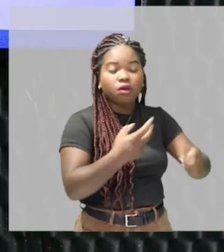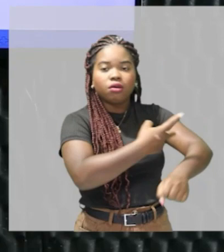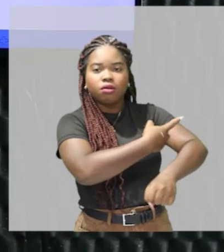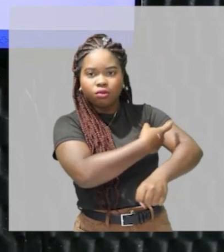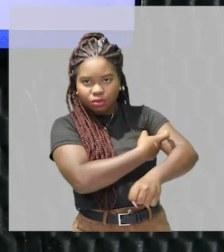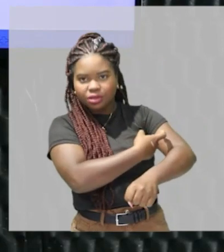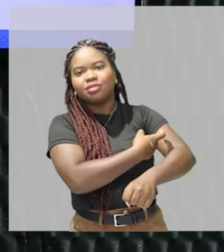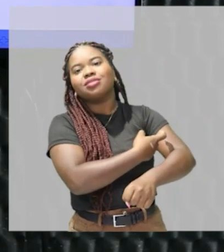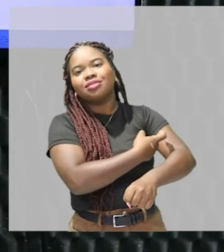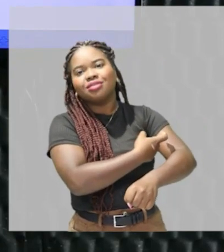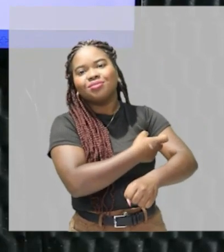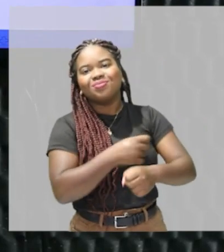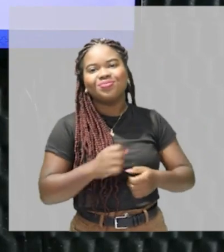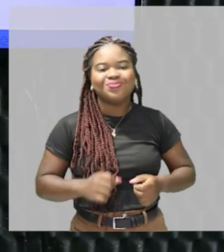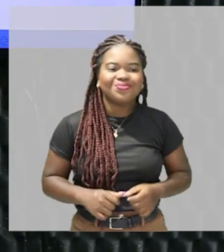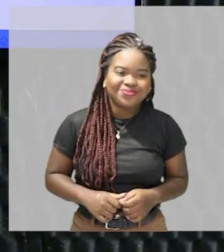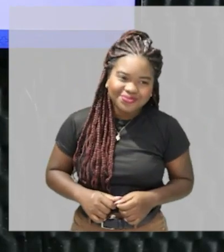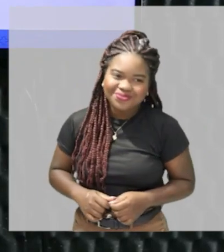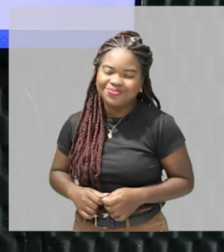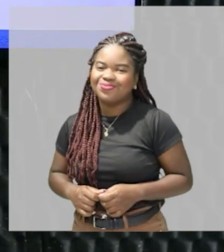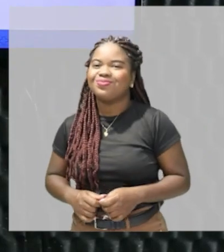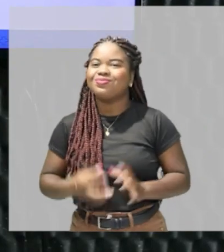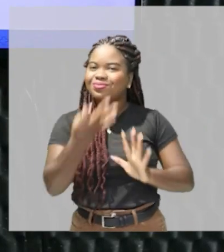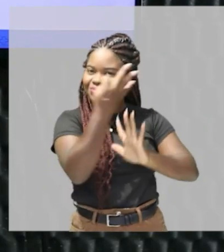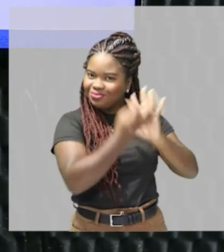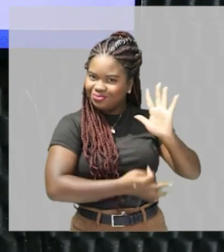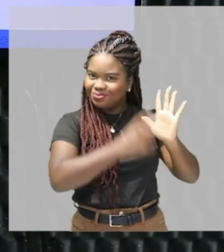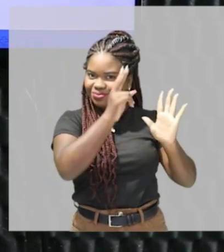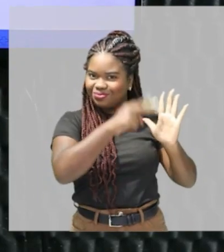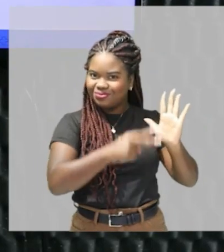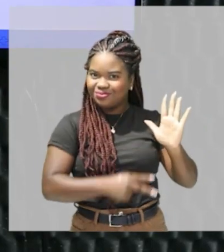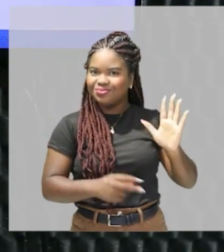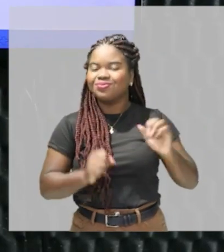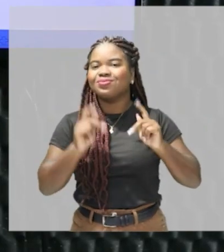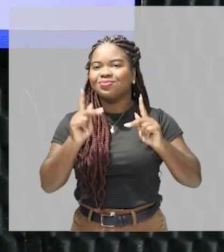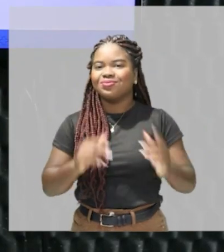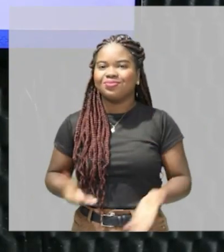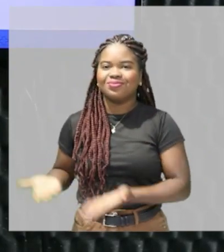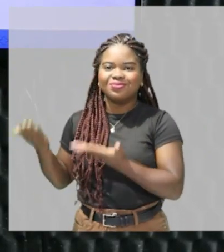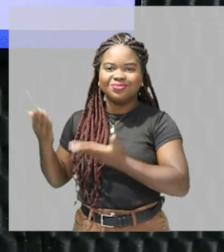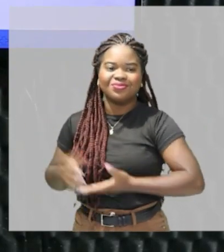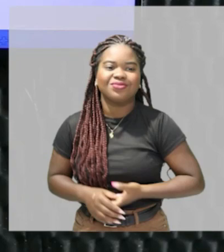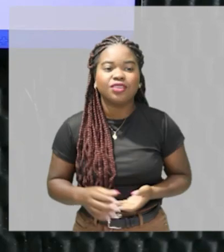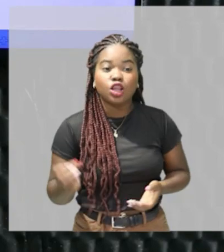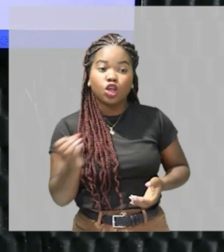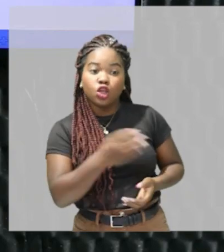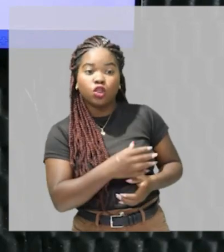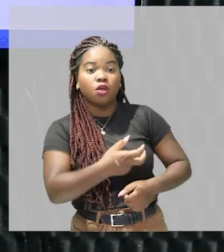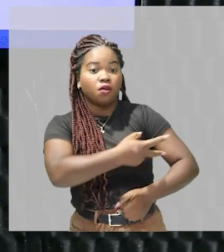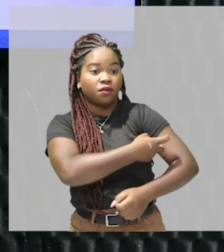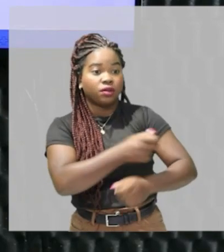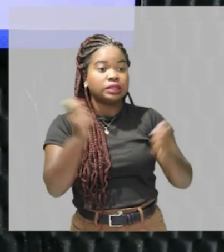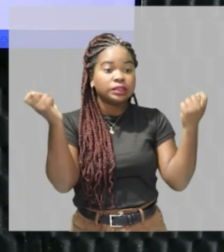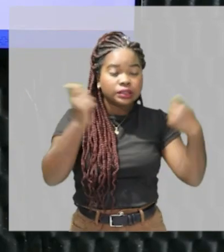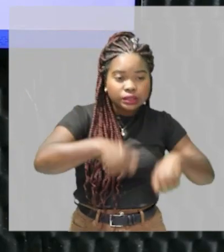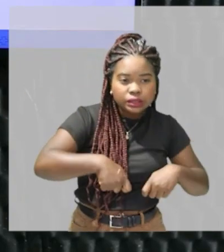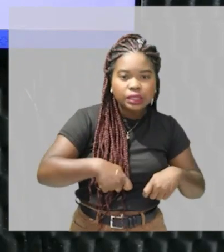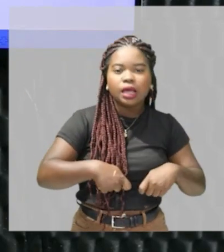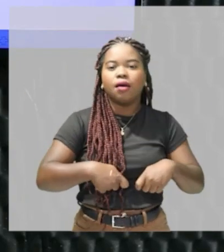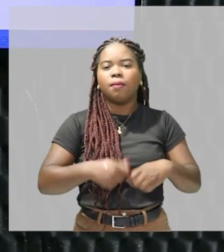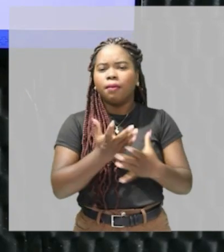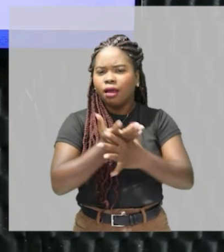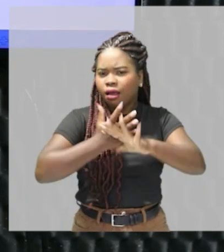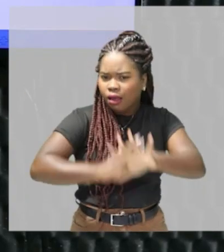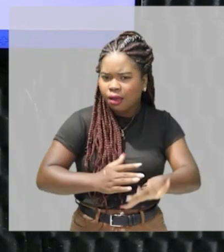estão procurando desenvolver. Vamos para o texto, então. Nova vacina poderia